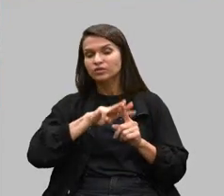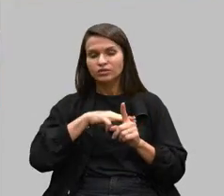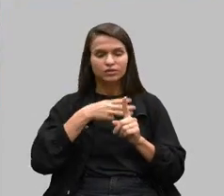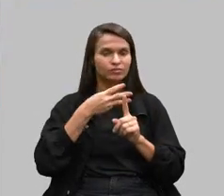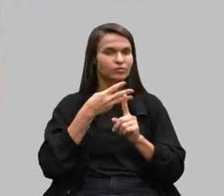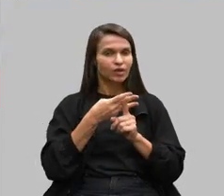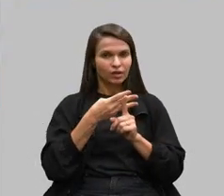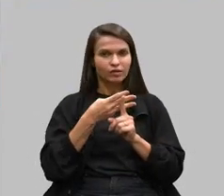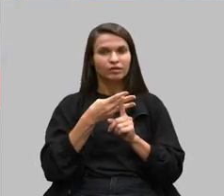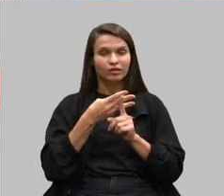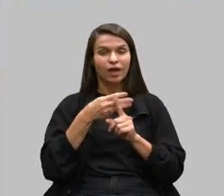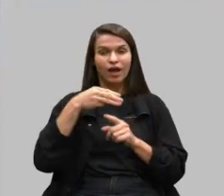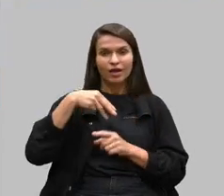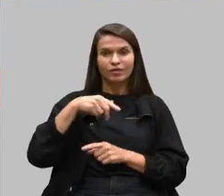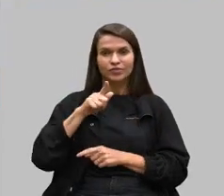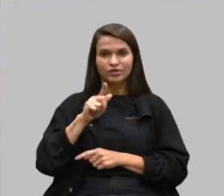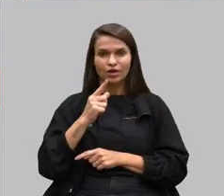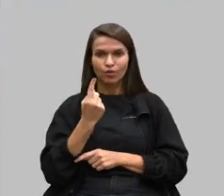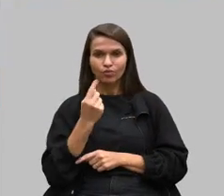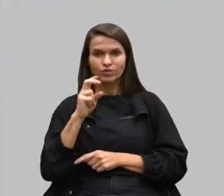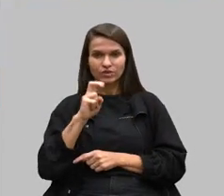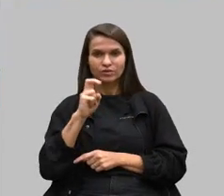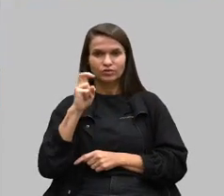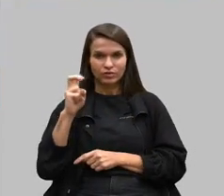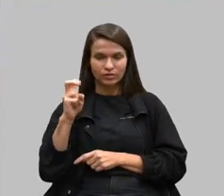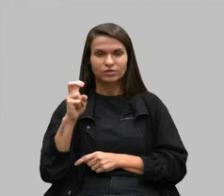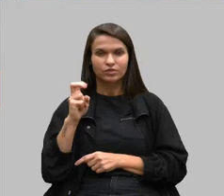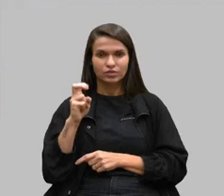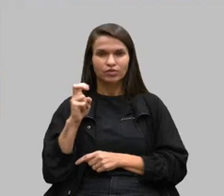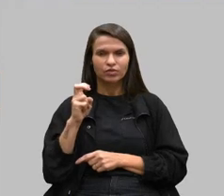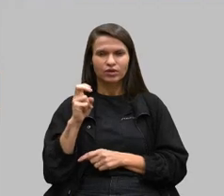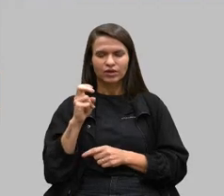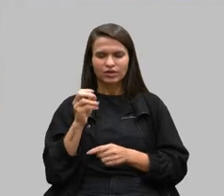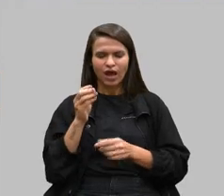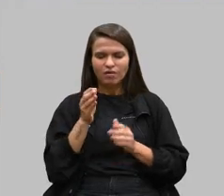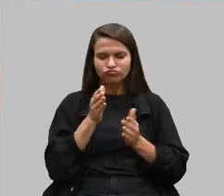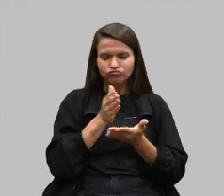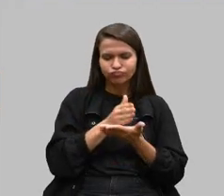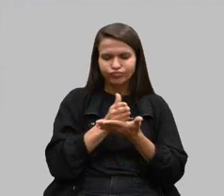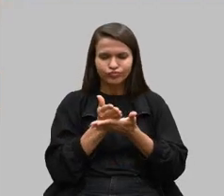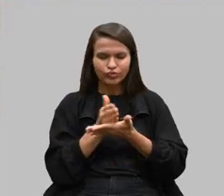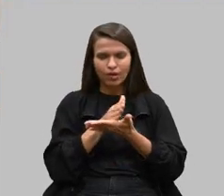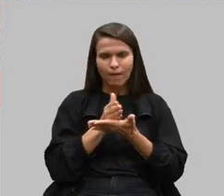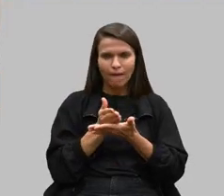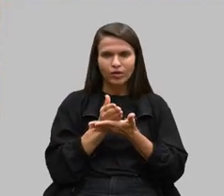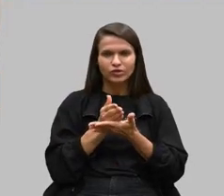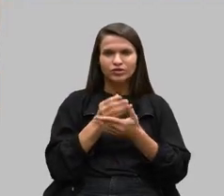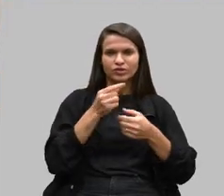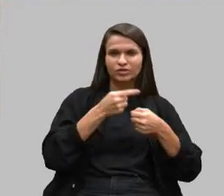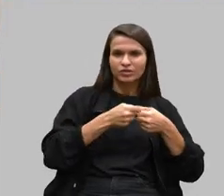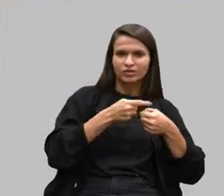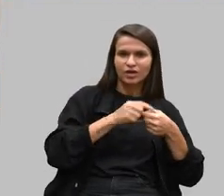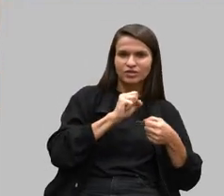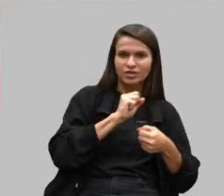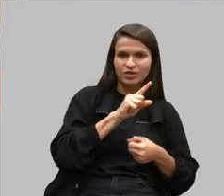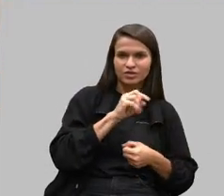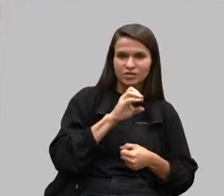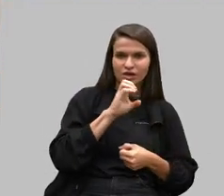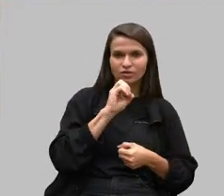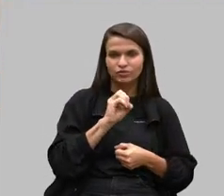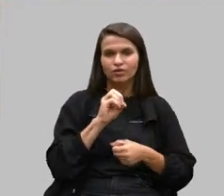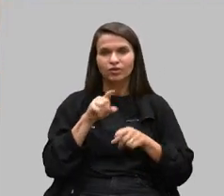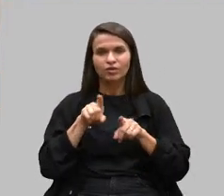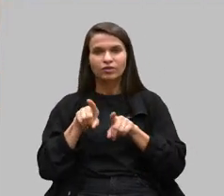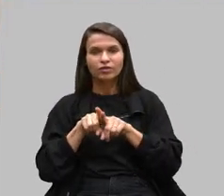lá mg15 gente Aonde eu tô no no meio de Sarzedo tô no meio de Brumadinho então o tráfico de carretas de que